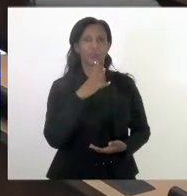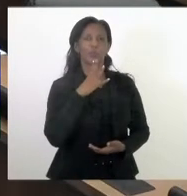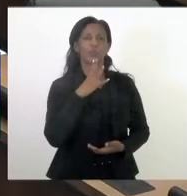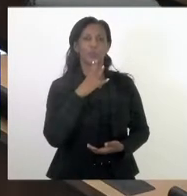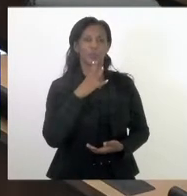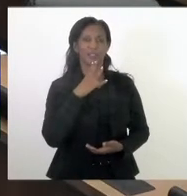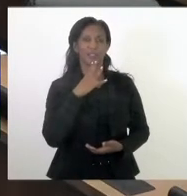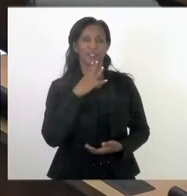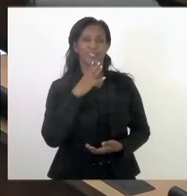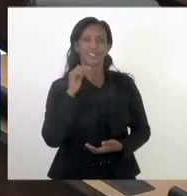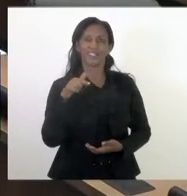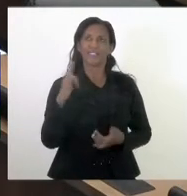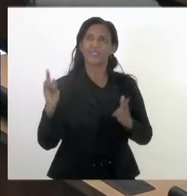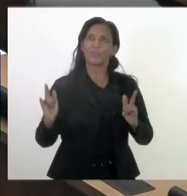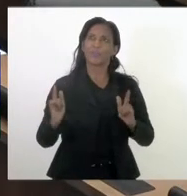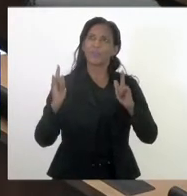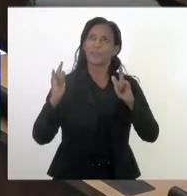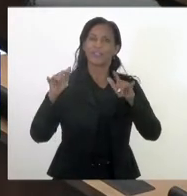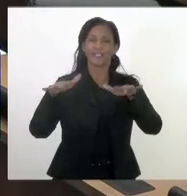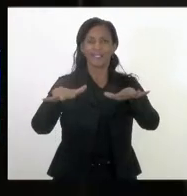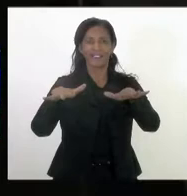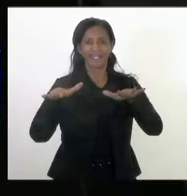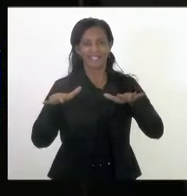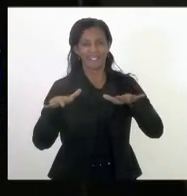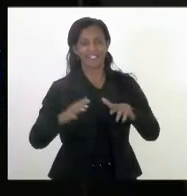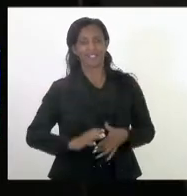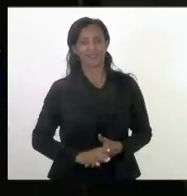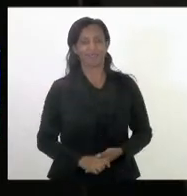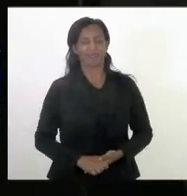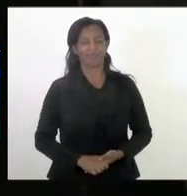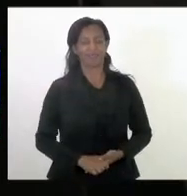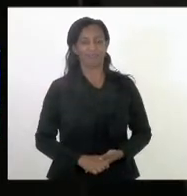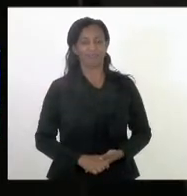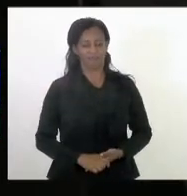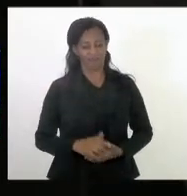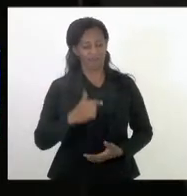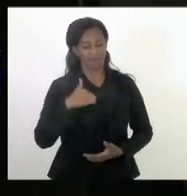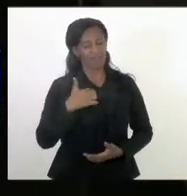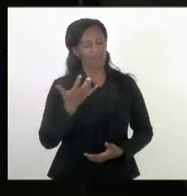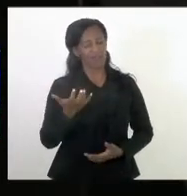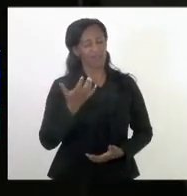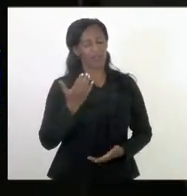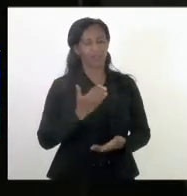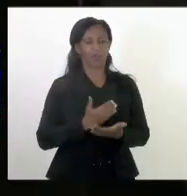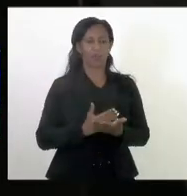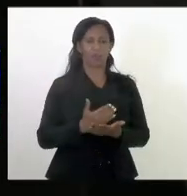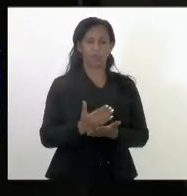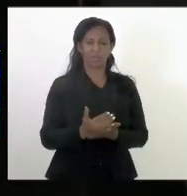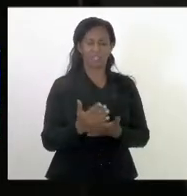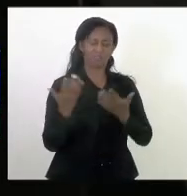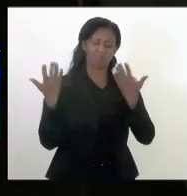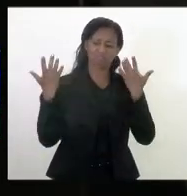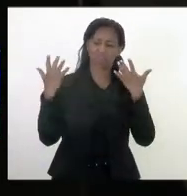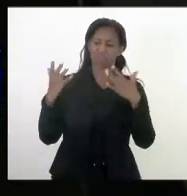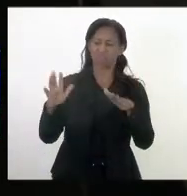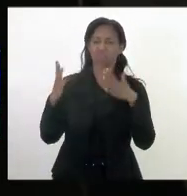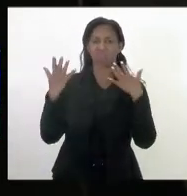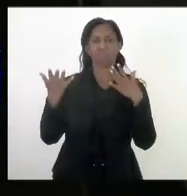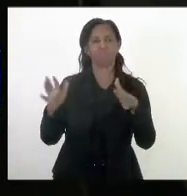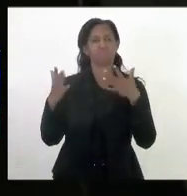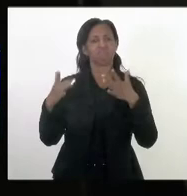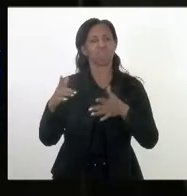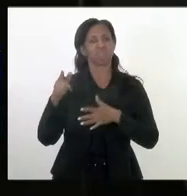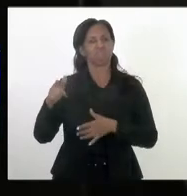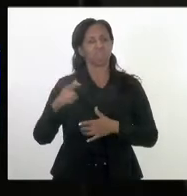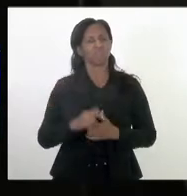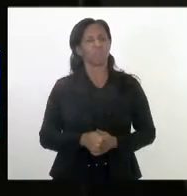conhecer esse belíssimo plenário. Presidente, eu quero iniciar elogiando a sua iniciativa. Mais uma vez, o